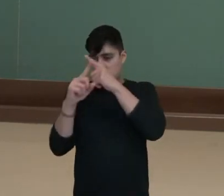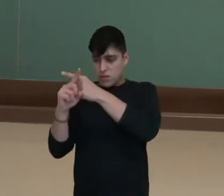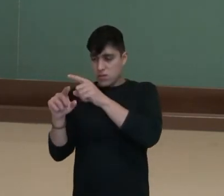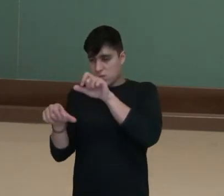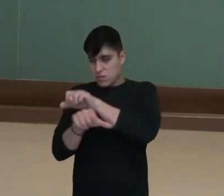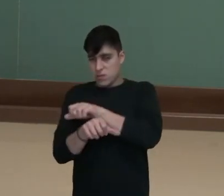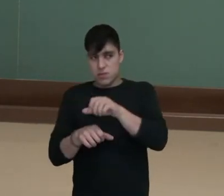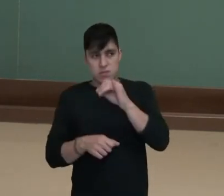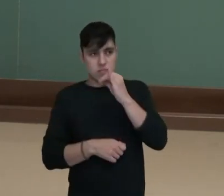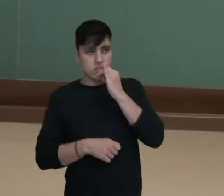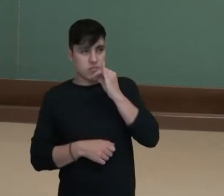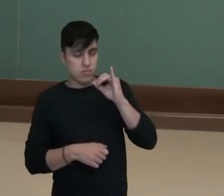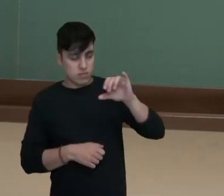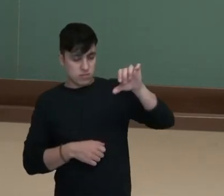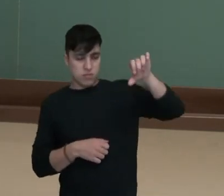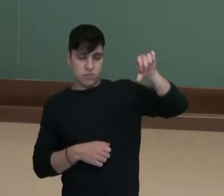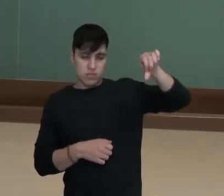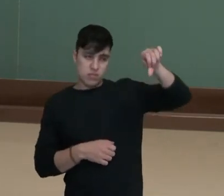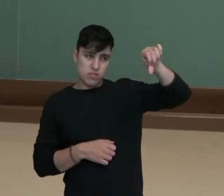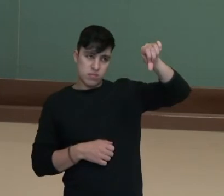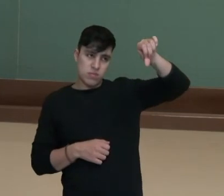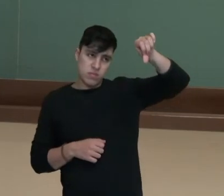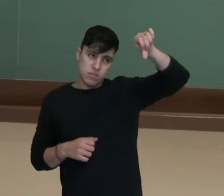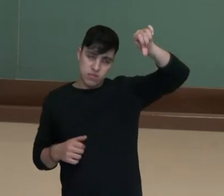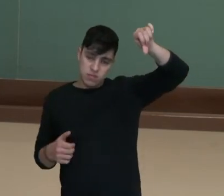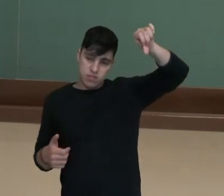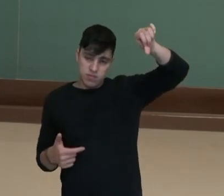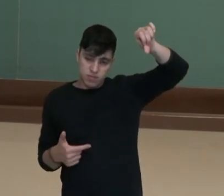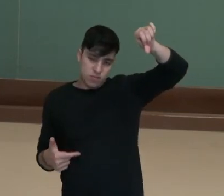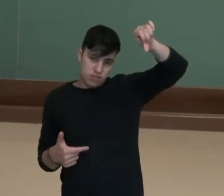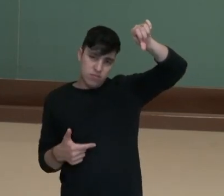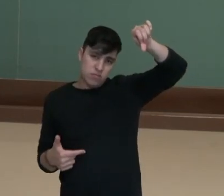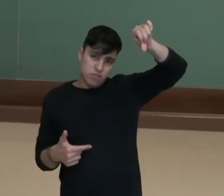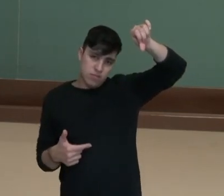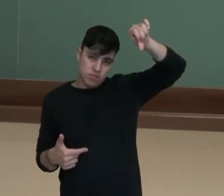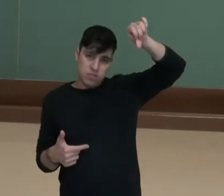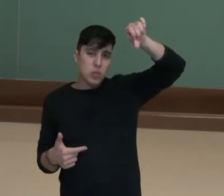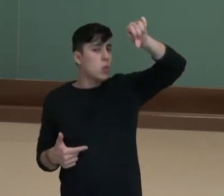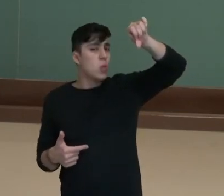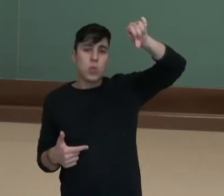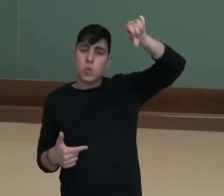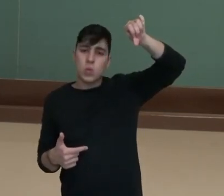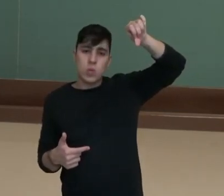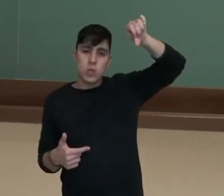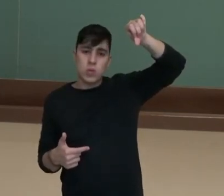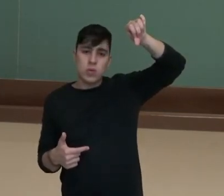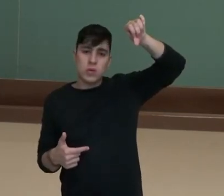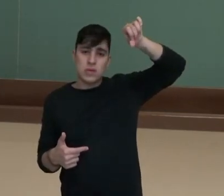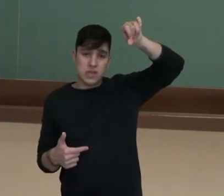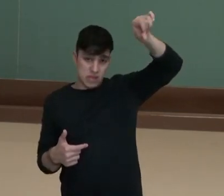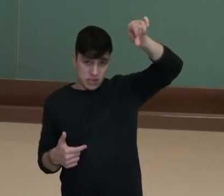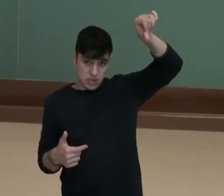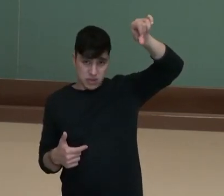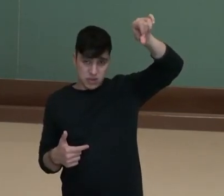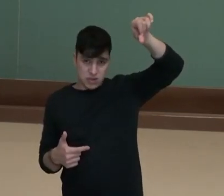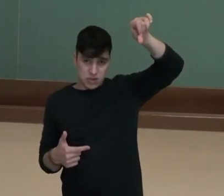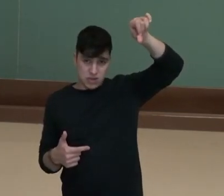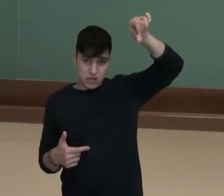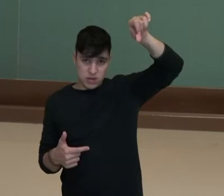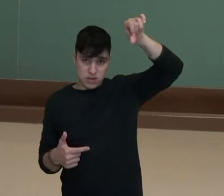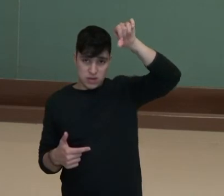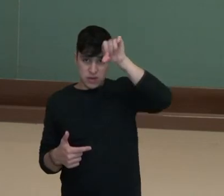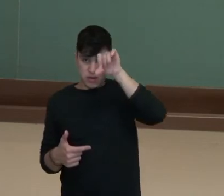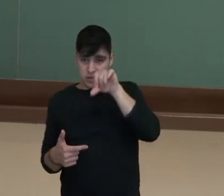imagine que o cromossomo 9 estava aqui e o 22 estava em outro lugar. E esses genes saíram daqui